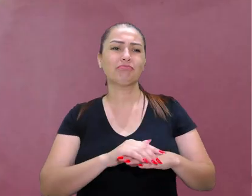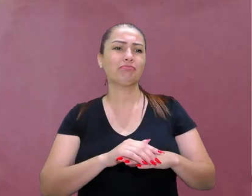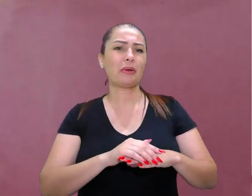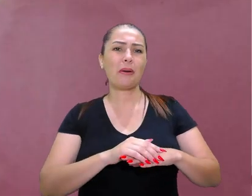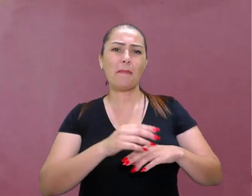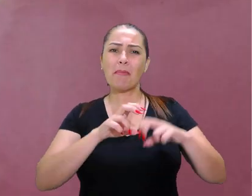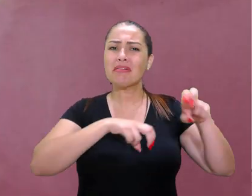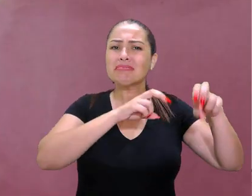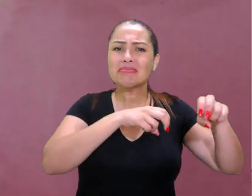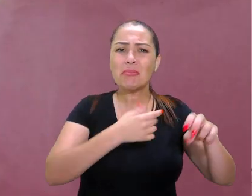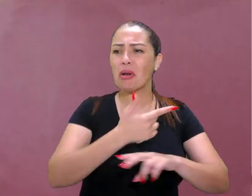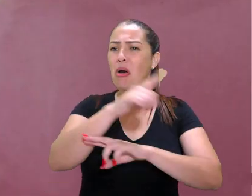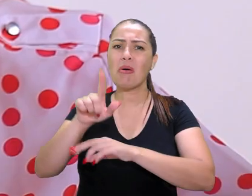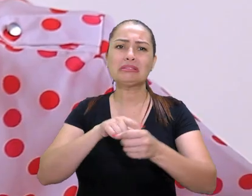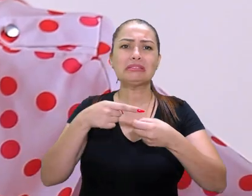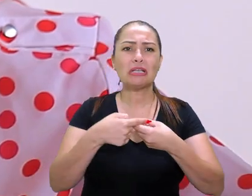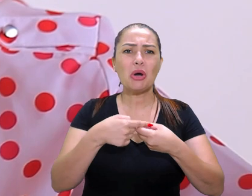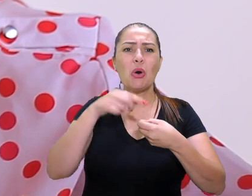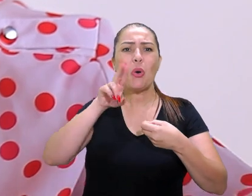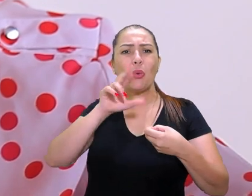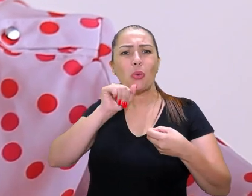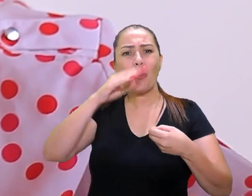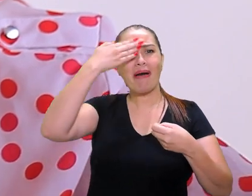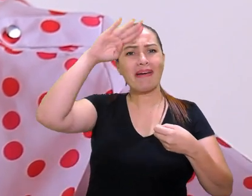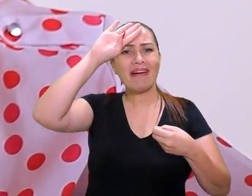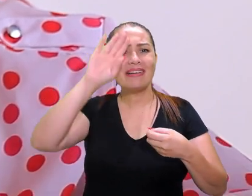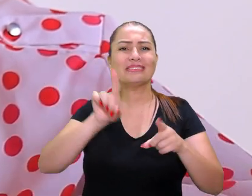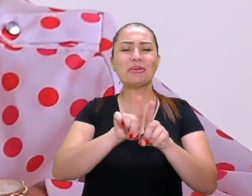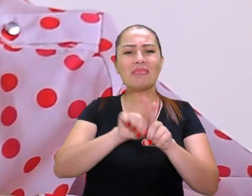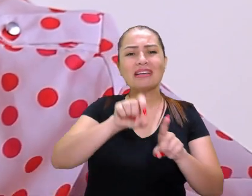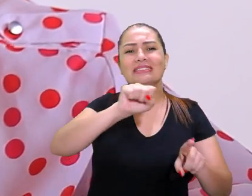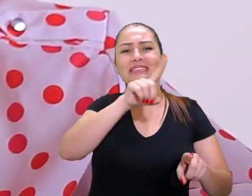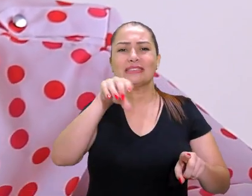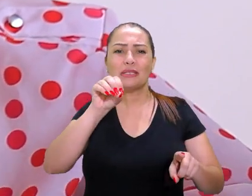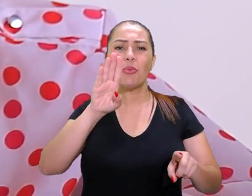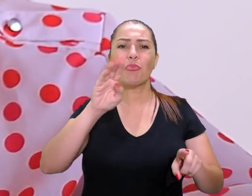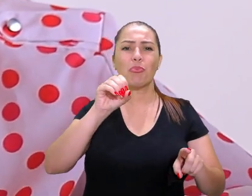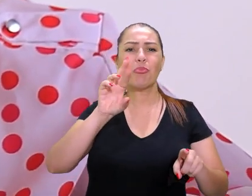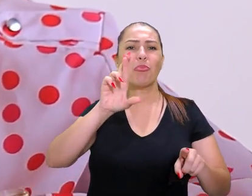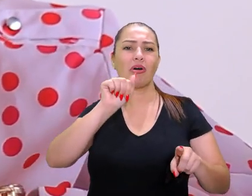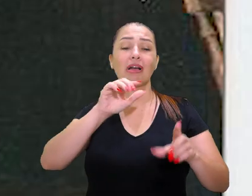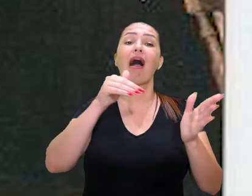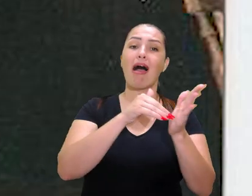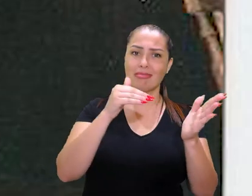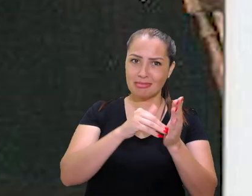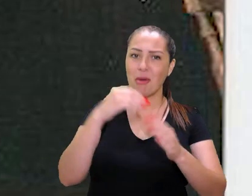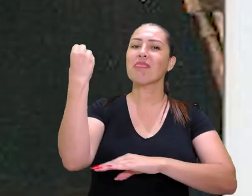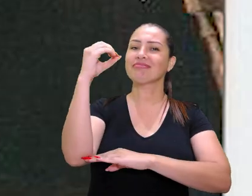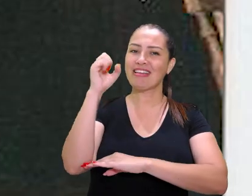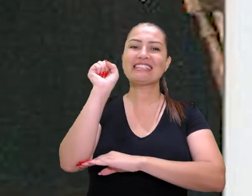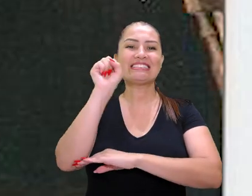né? Uruguaiana, São Borja, Rosário. A gente foi indo até Porto Alegre, né?